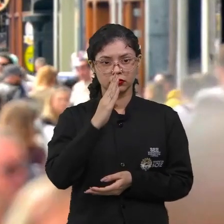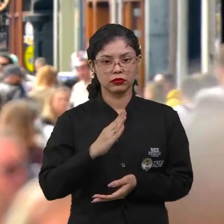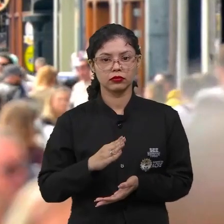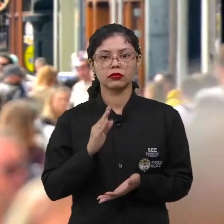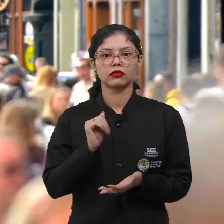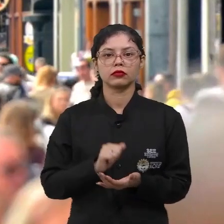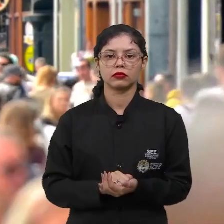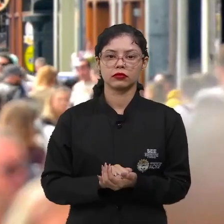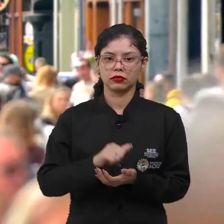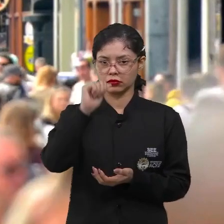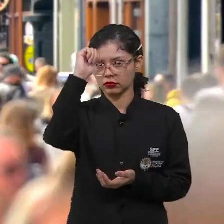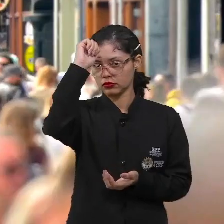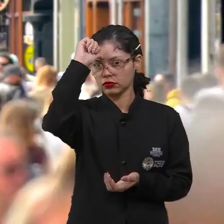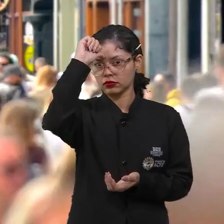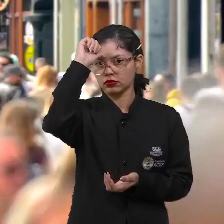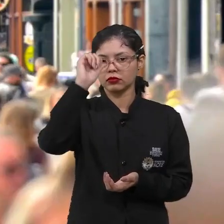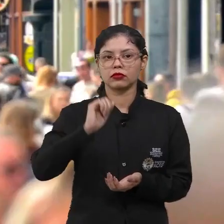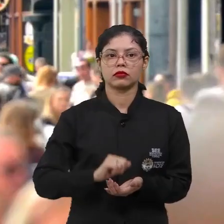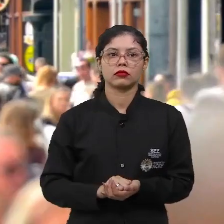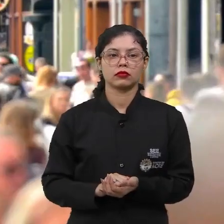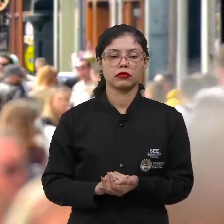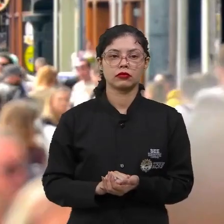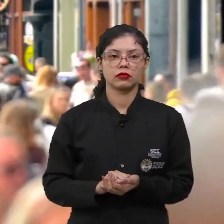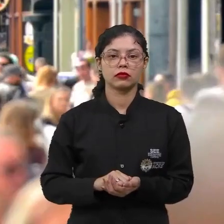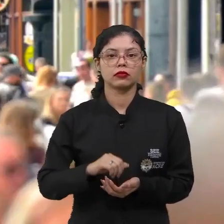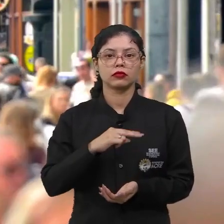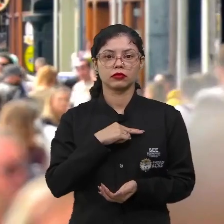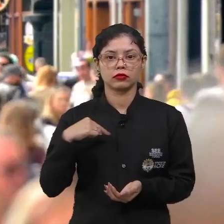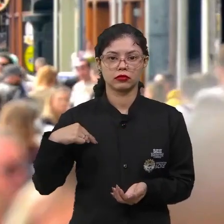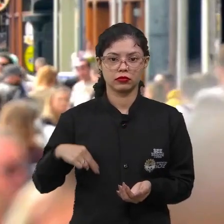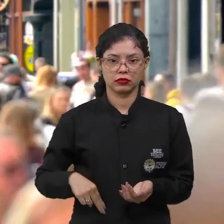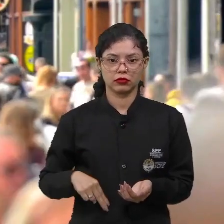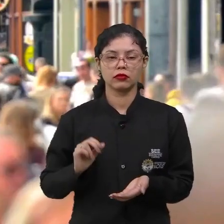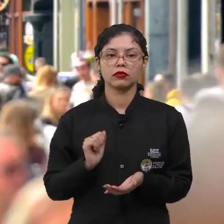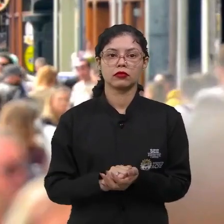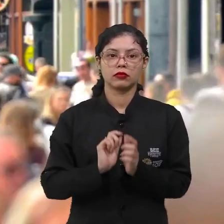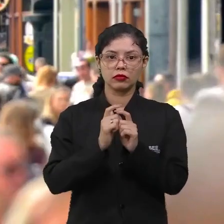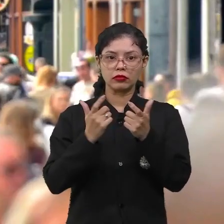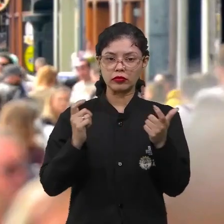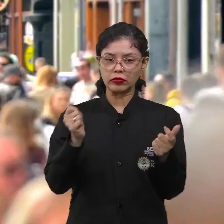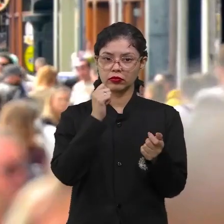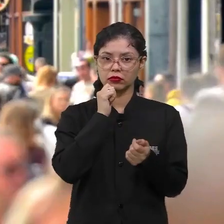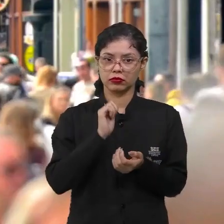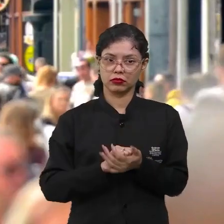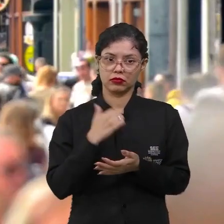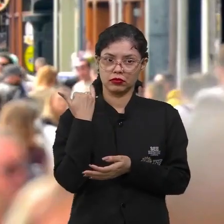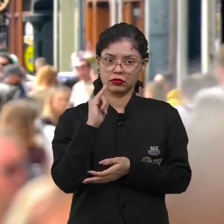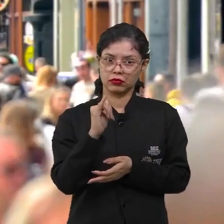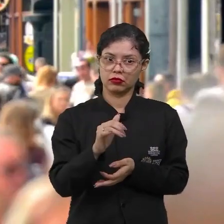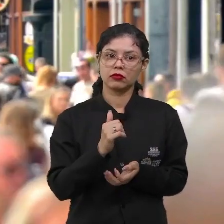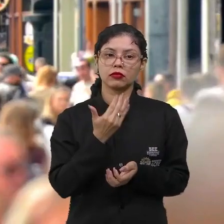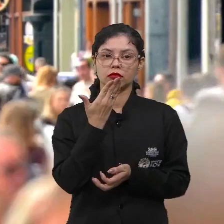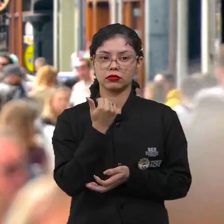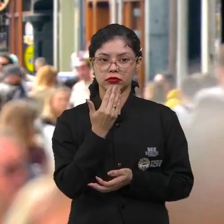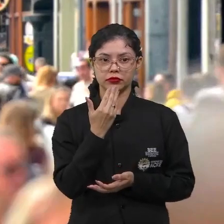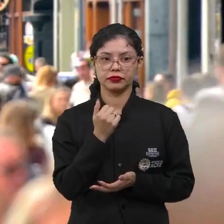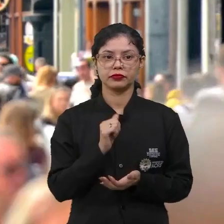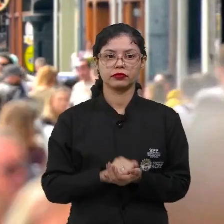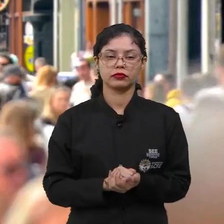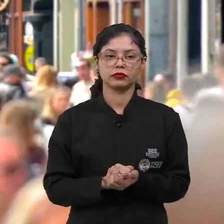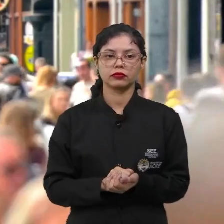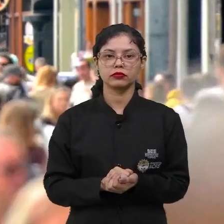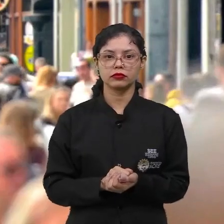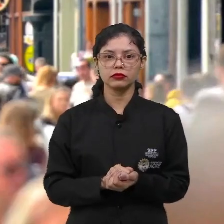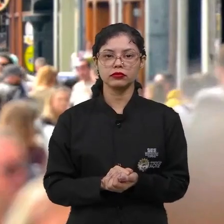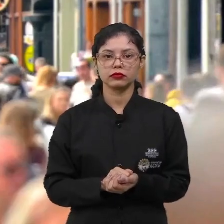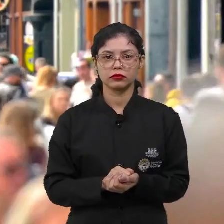Brasil, da Índia, da China, aumenta a demanda por energia, aumenta também a